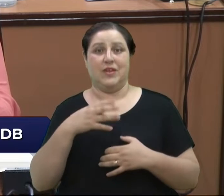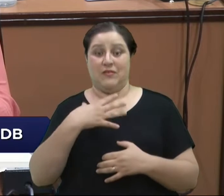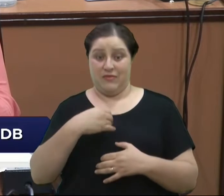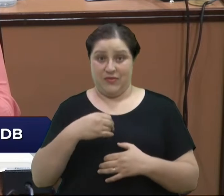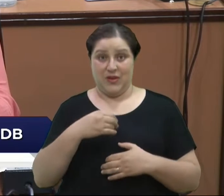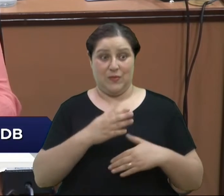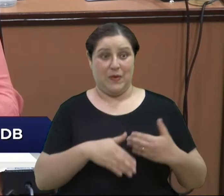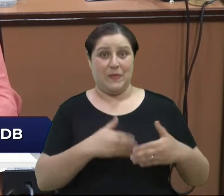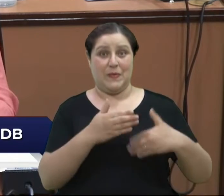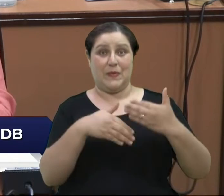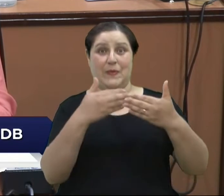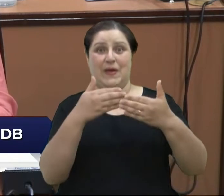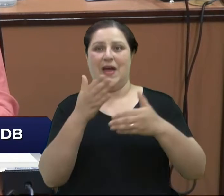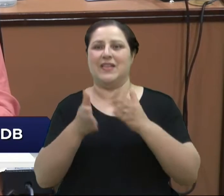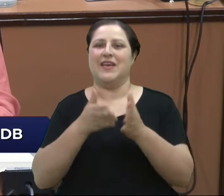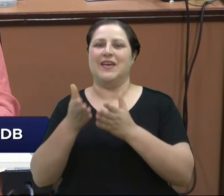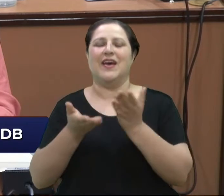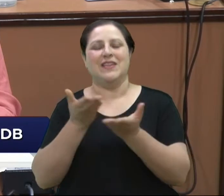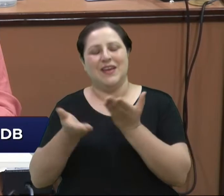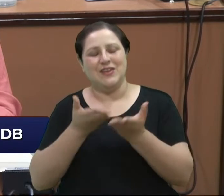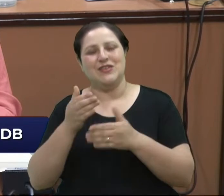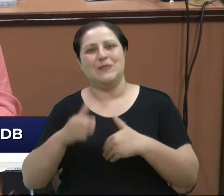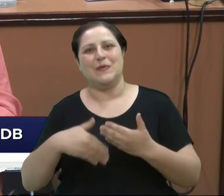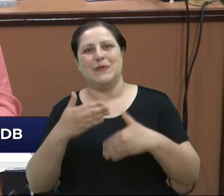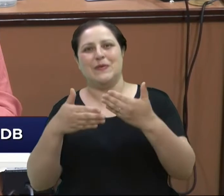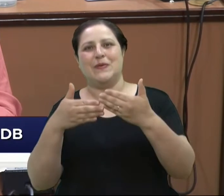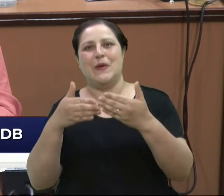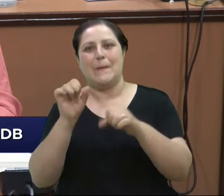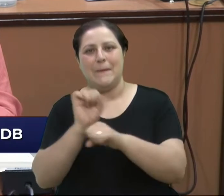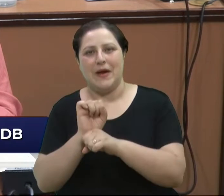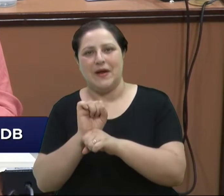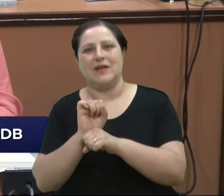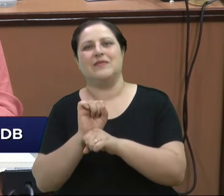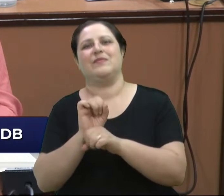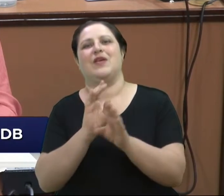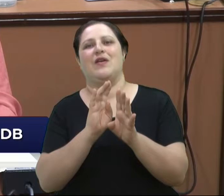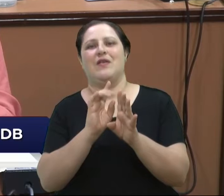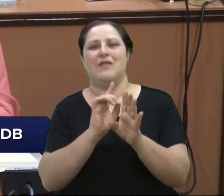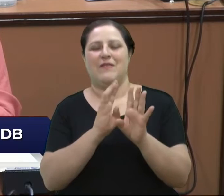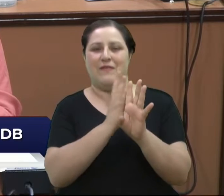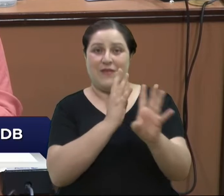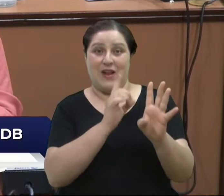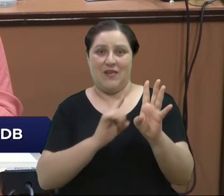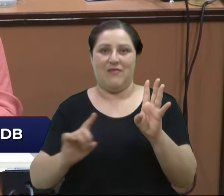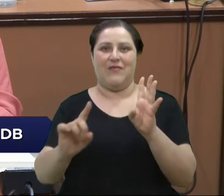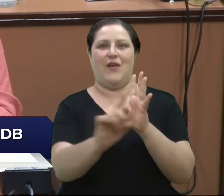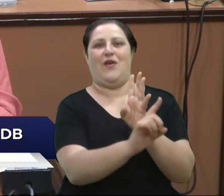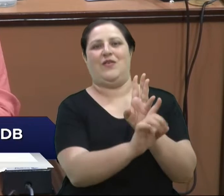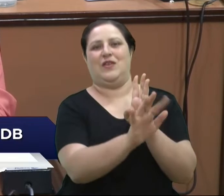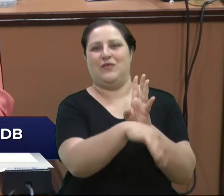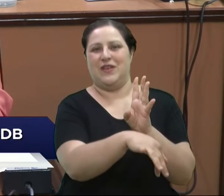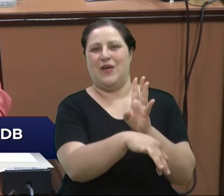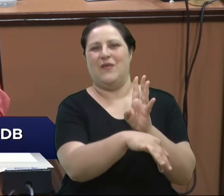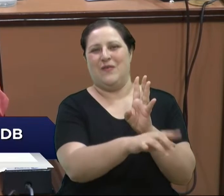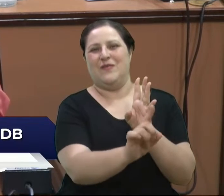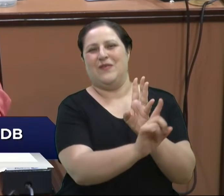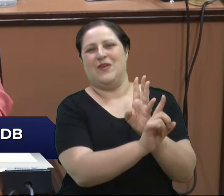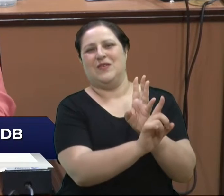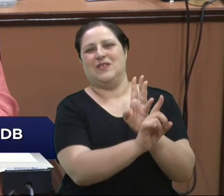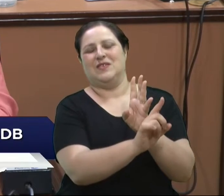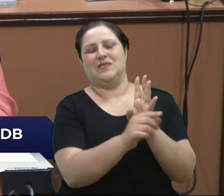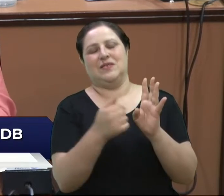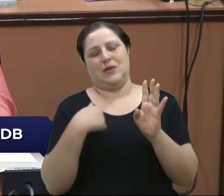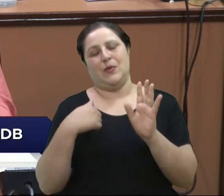e regrediram. E a gente tem muitas questões na saúde a serem debatidas, mas, neste momento, eu elenco esses pontos como